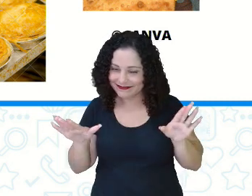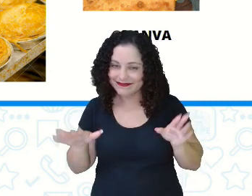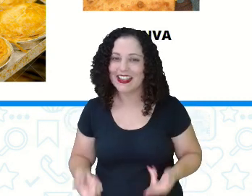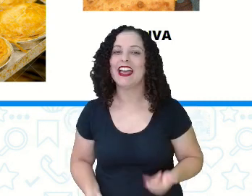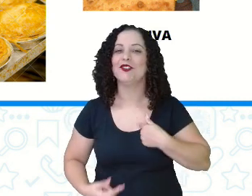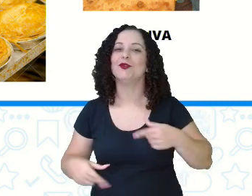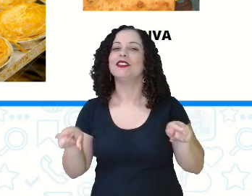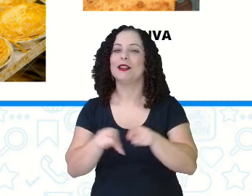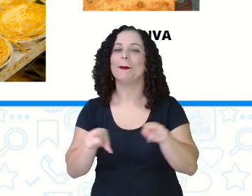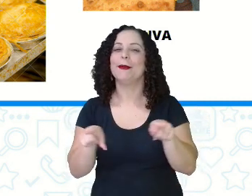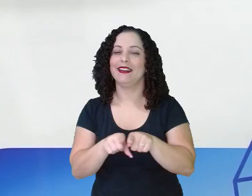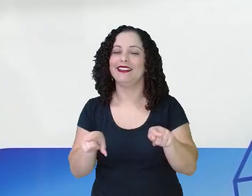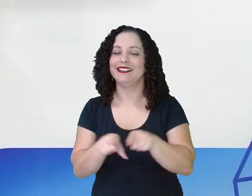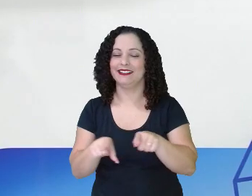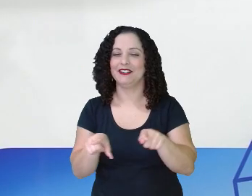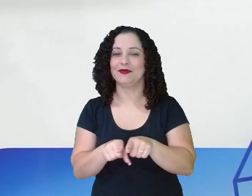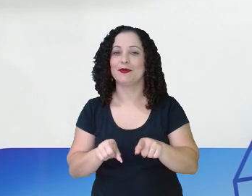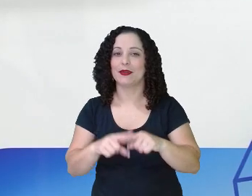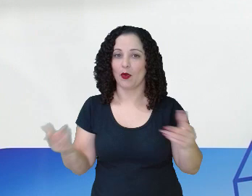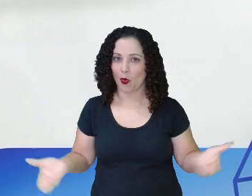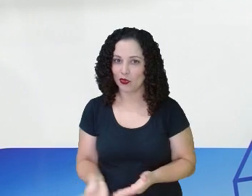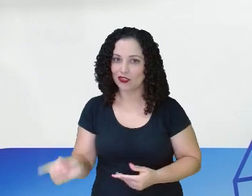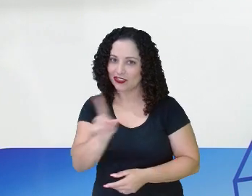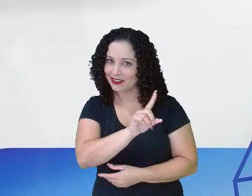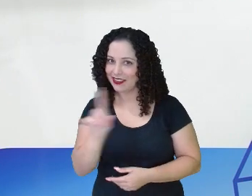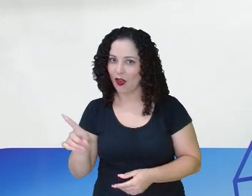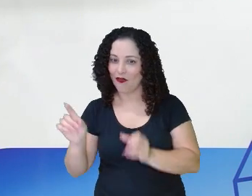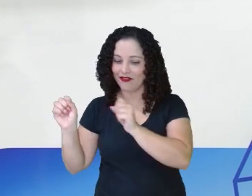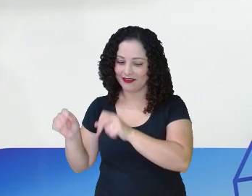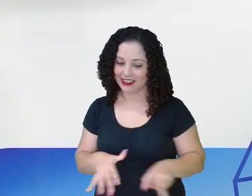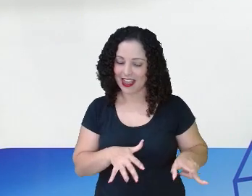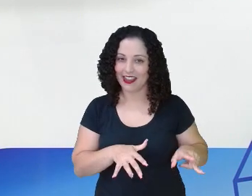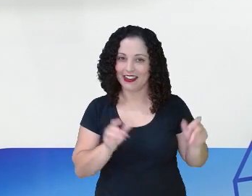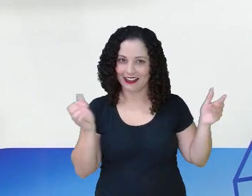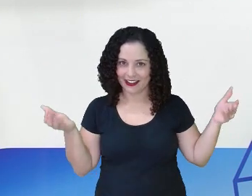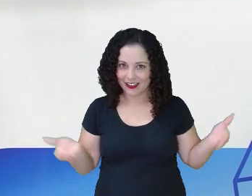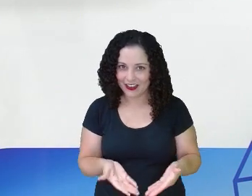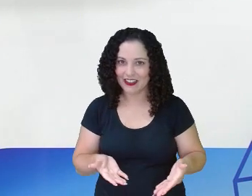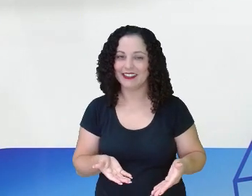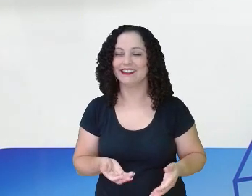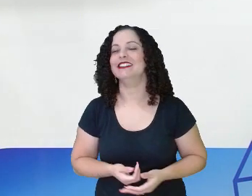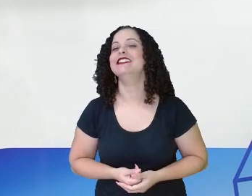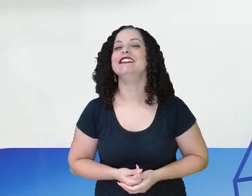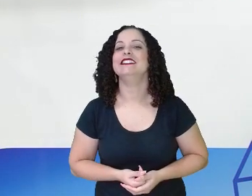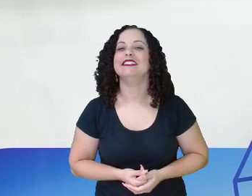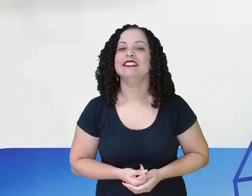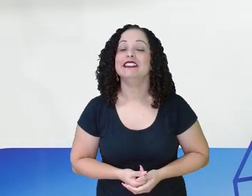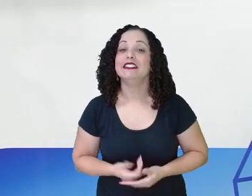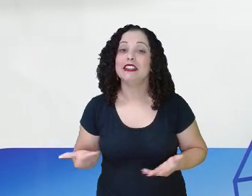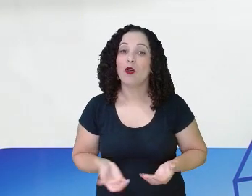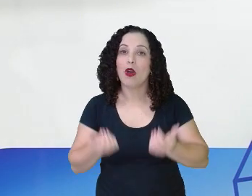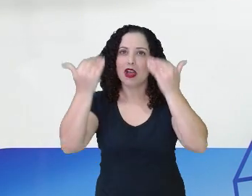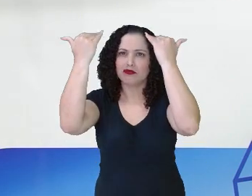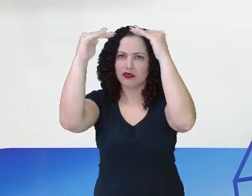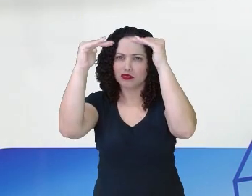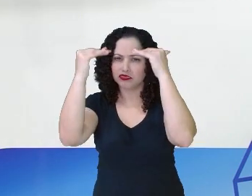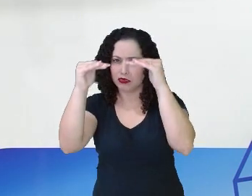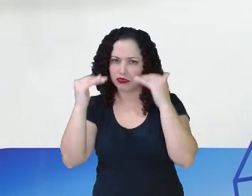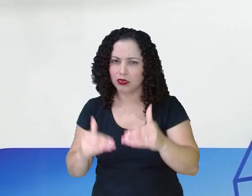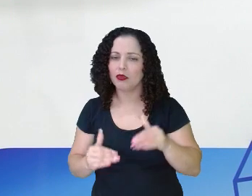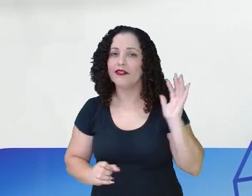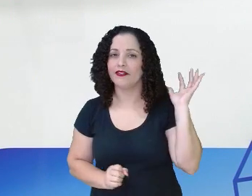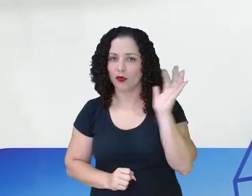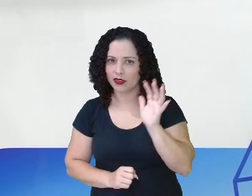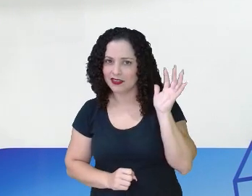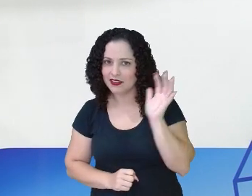onda da dieta, Martim. Mas hoje não, porque o final de semana já está começando. A quantidade de parcelas, ela pode influenciar